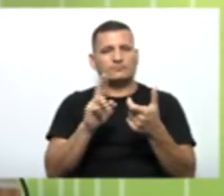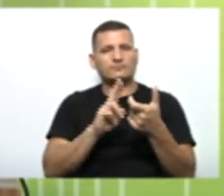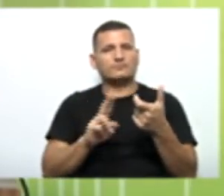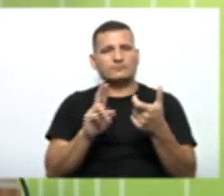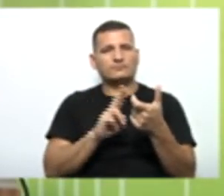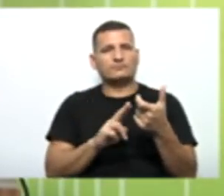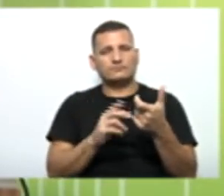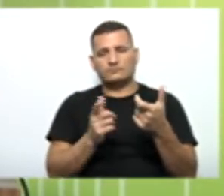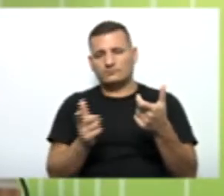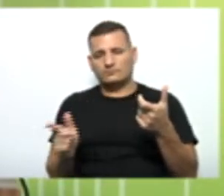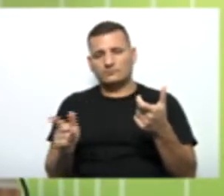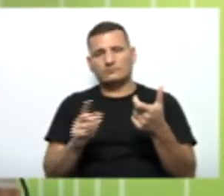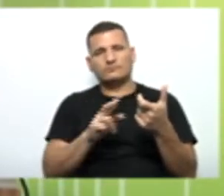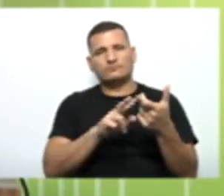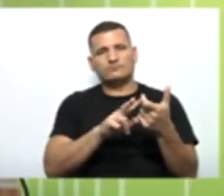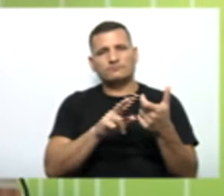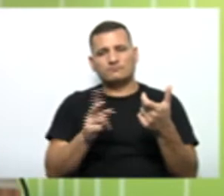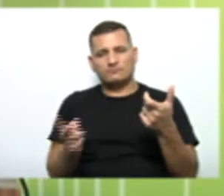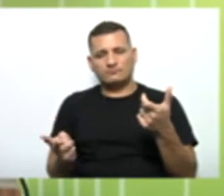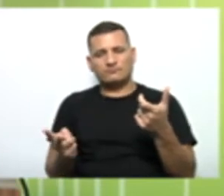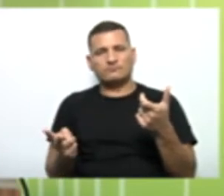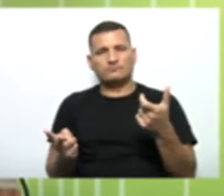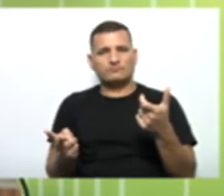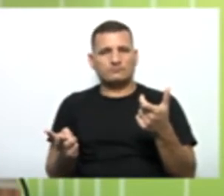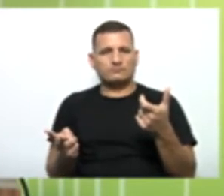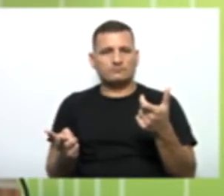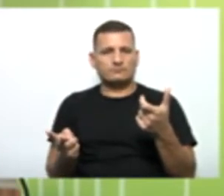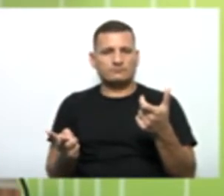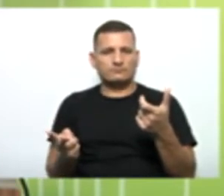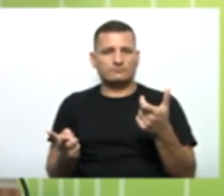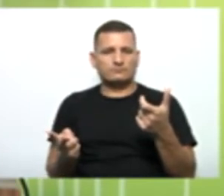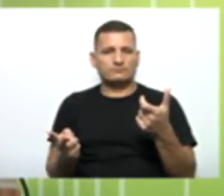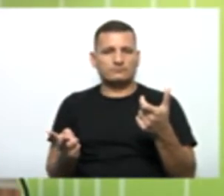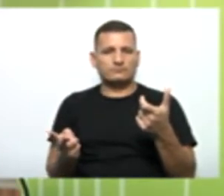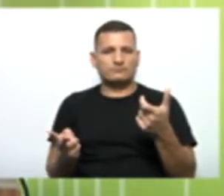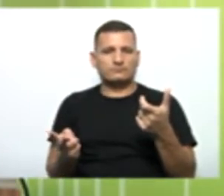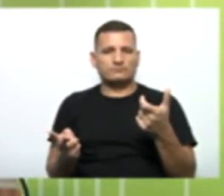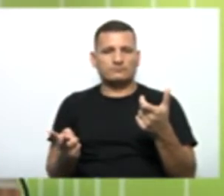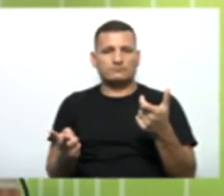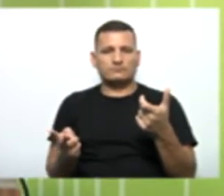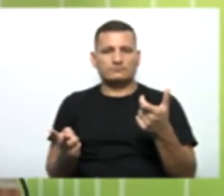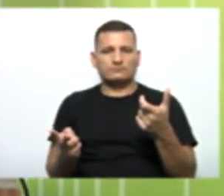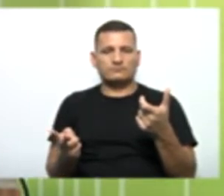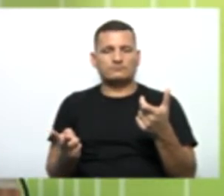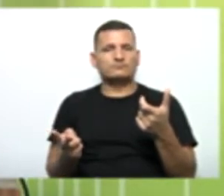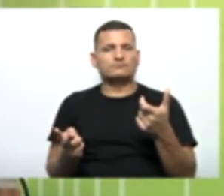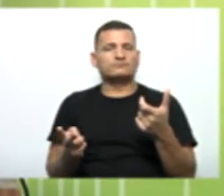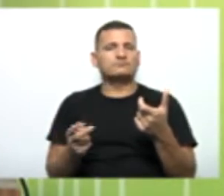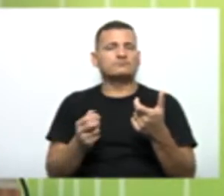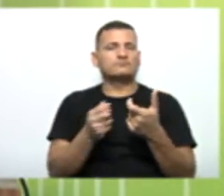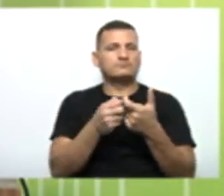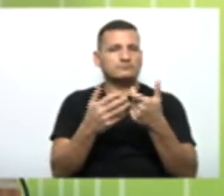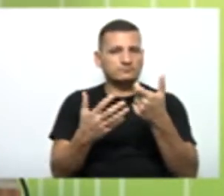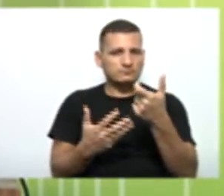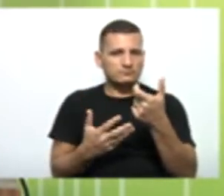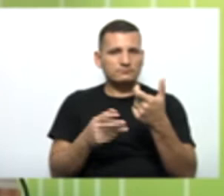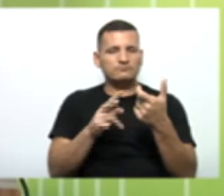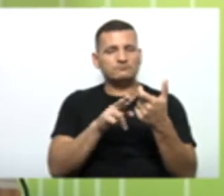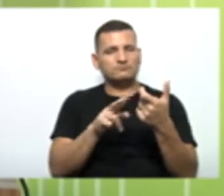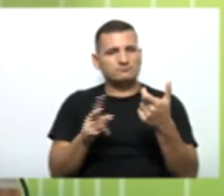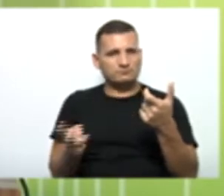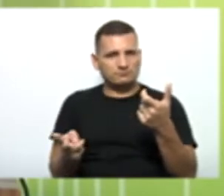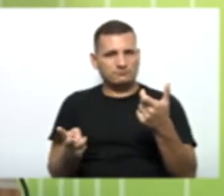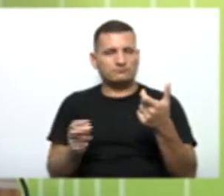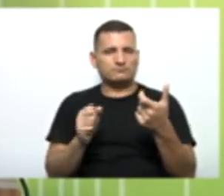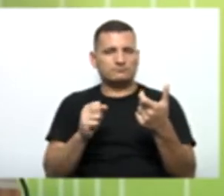naquela classe secundária. Estão entendendo? E aí, muitos dos atributos, eles podem ser herdados.